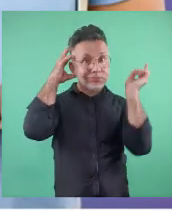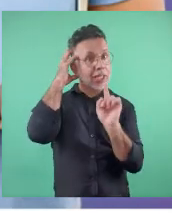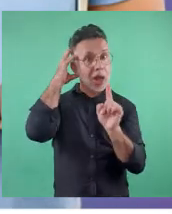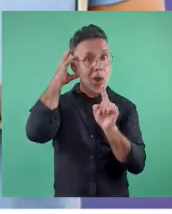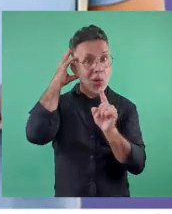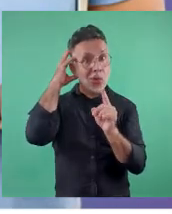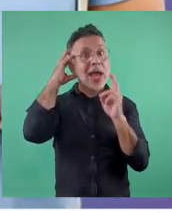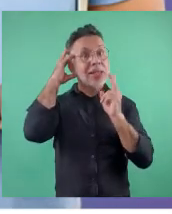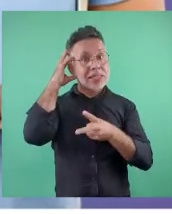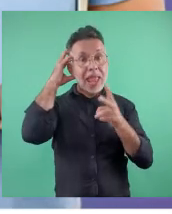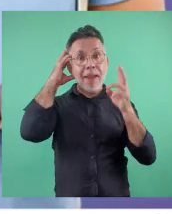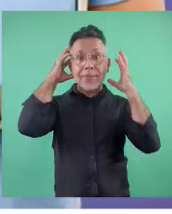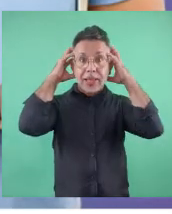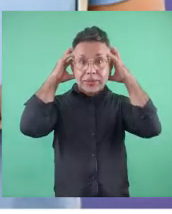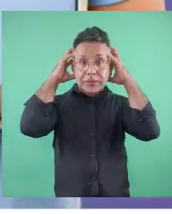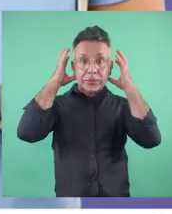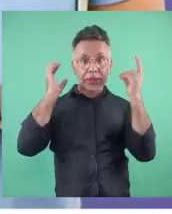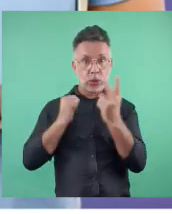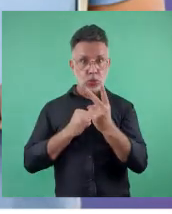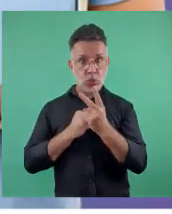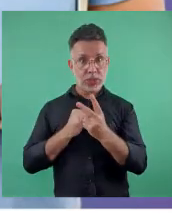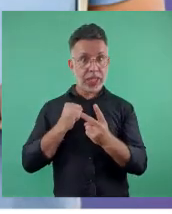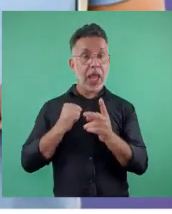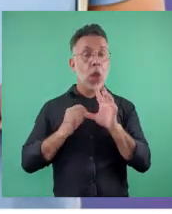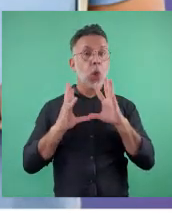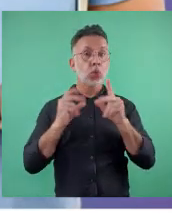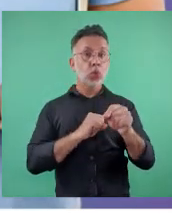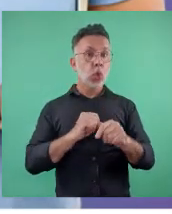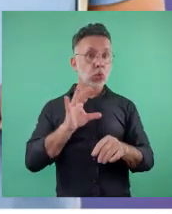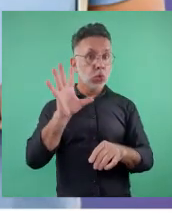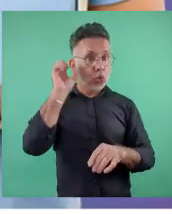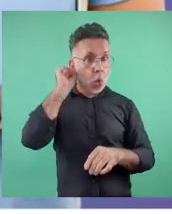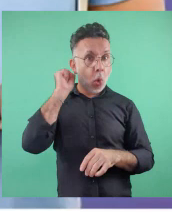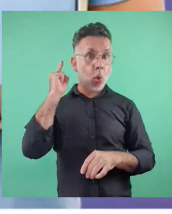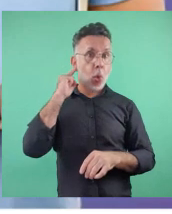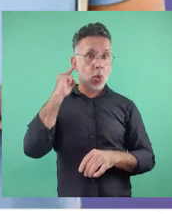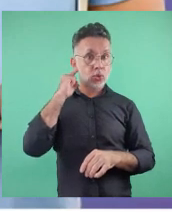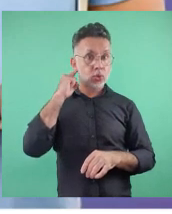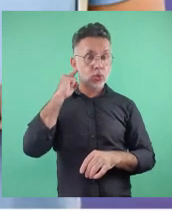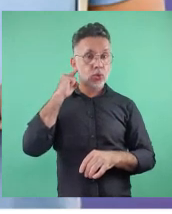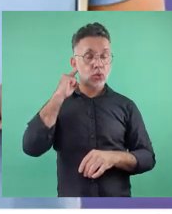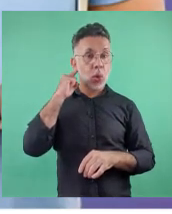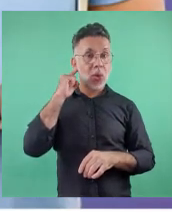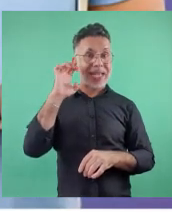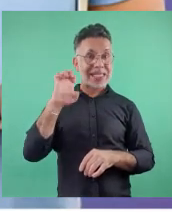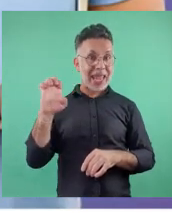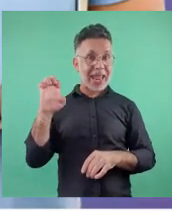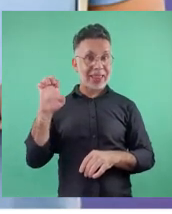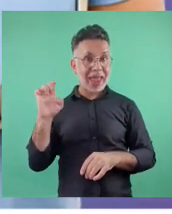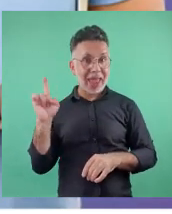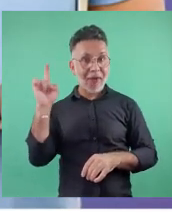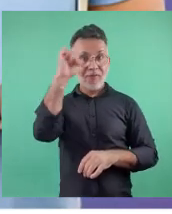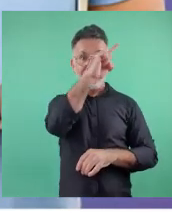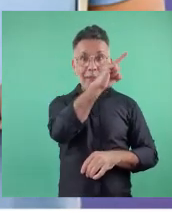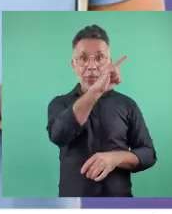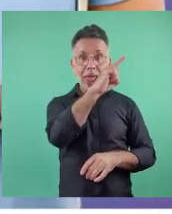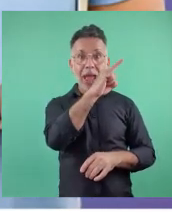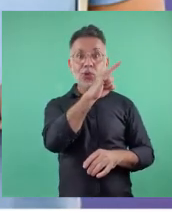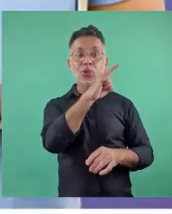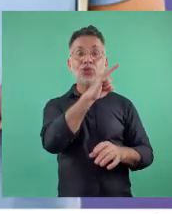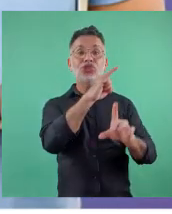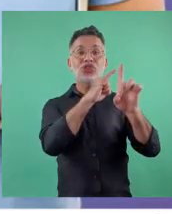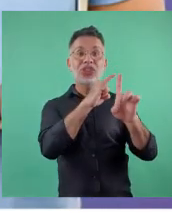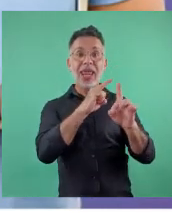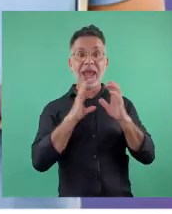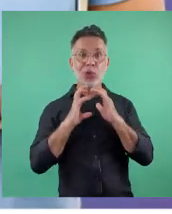contar por quê. Todo som que chega na orelha direita, ele vem para o lado esquerdo do cérebro. Todo som que chega na orelha esquerda vem para